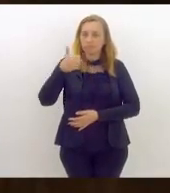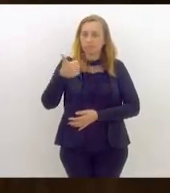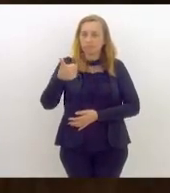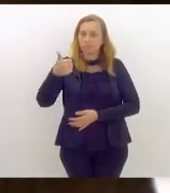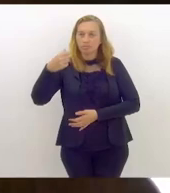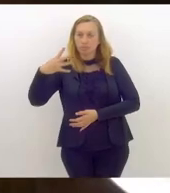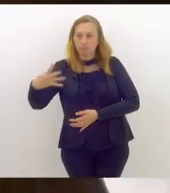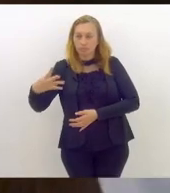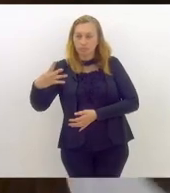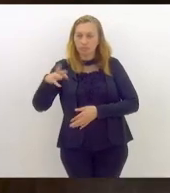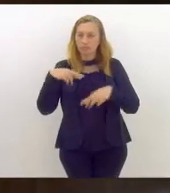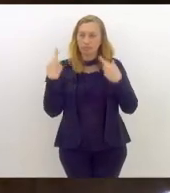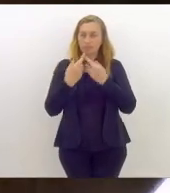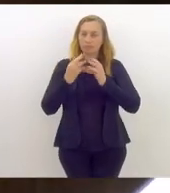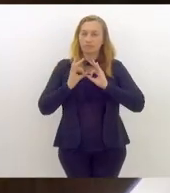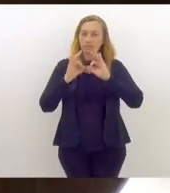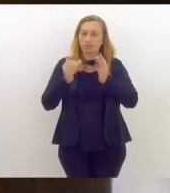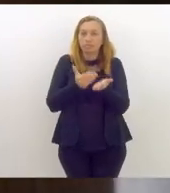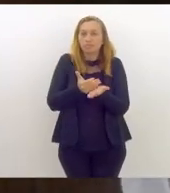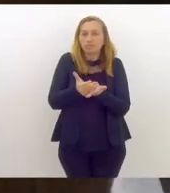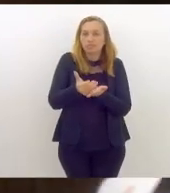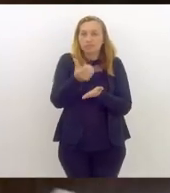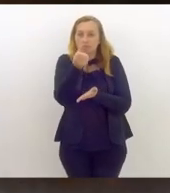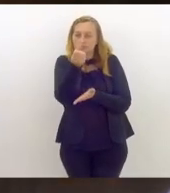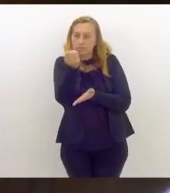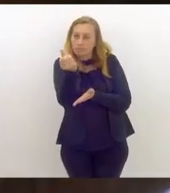114ª sessão extraordinária, que, iniciada às